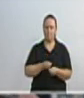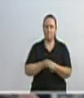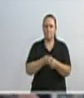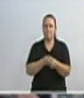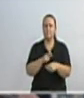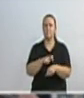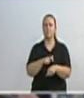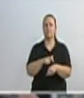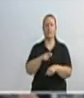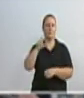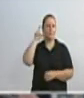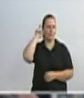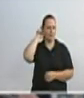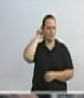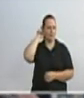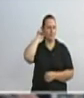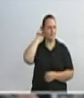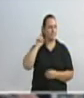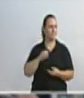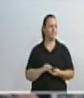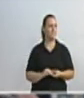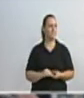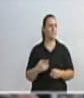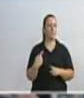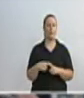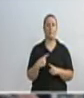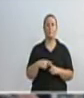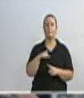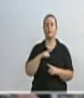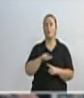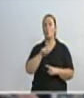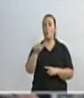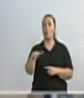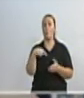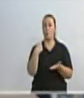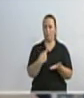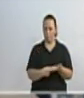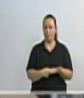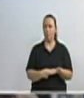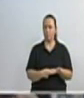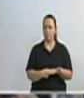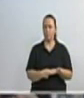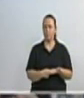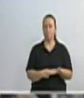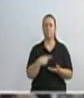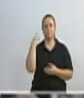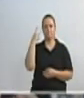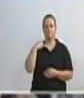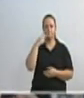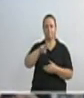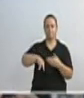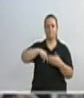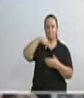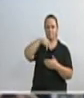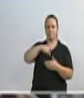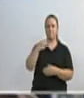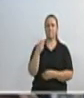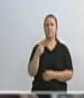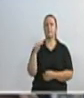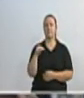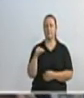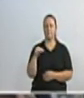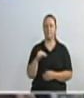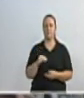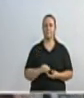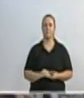vereador Yates Mantel, até porque ele tem mais uma agenda. Então, vereador, seu tempo de tribuna, 3 minutos também. Obrigado.